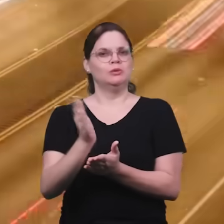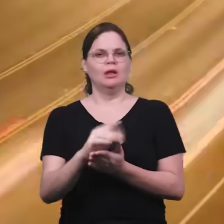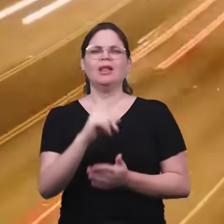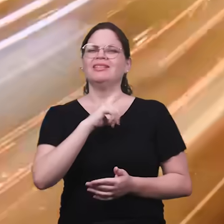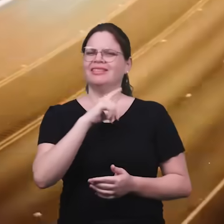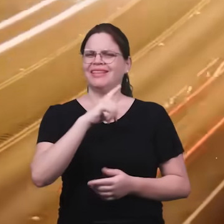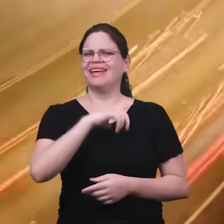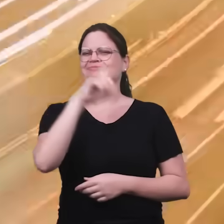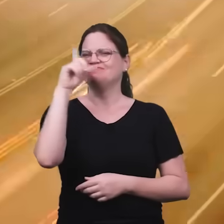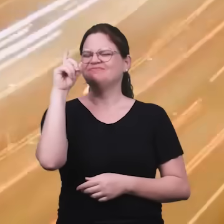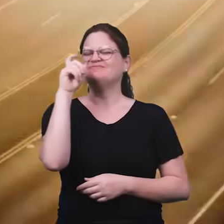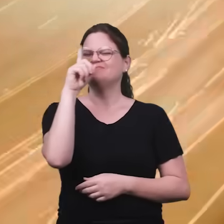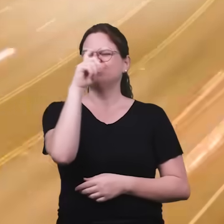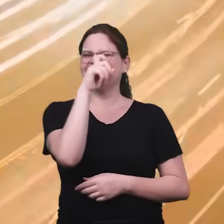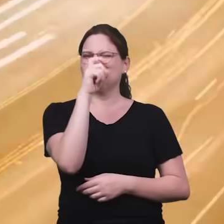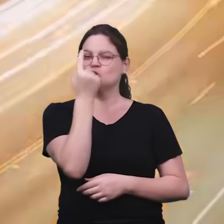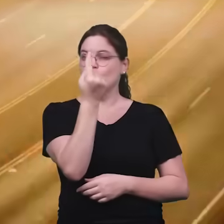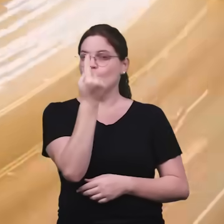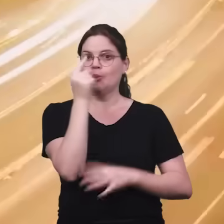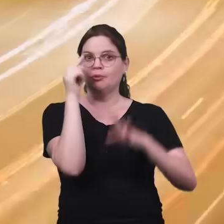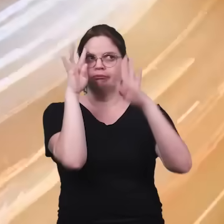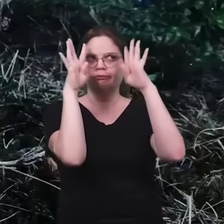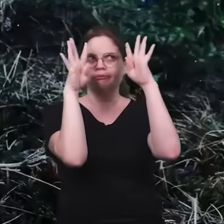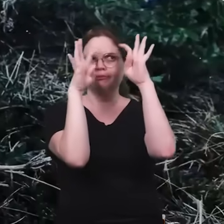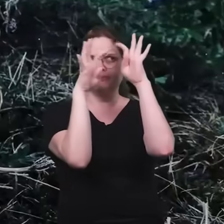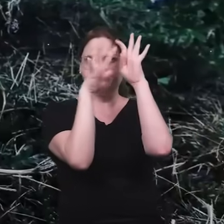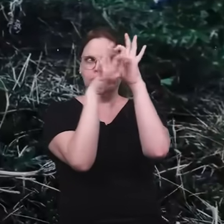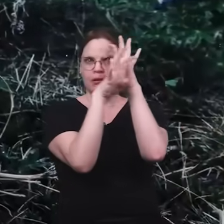somos atribulados,